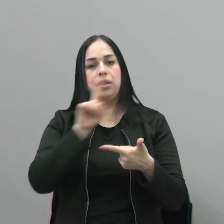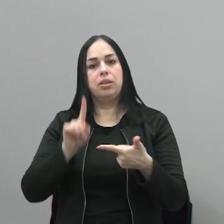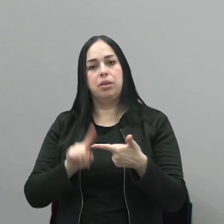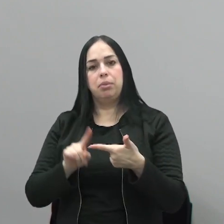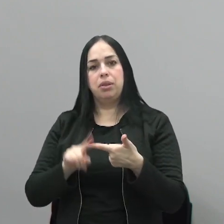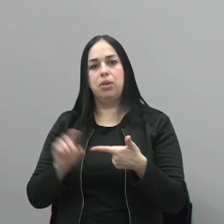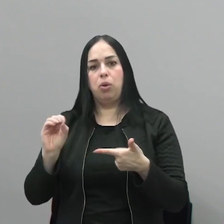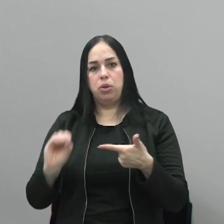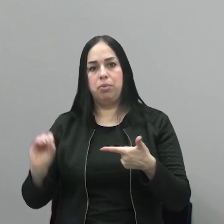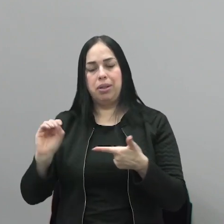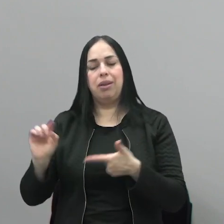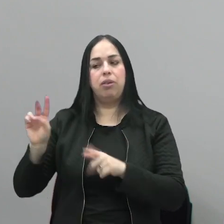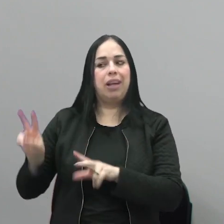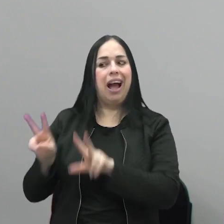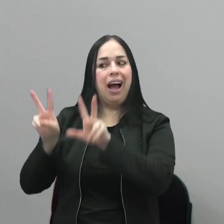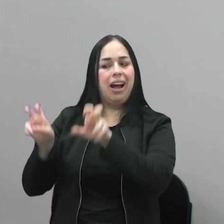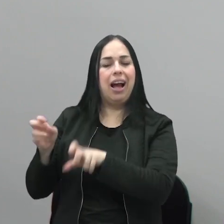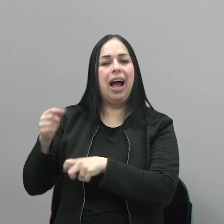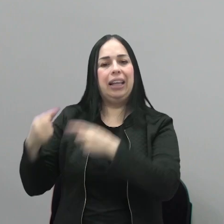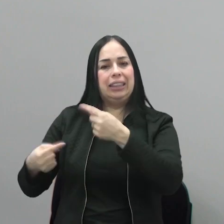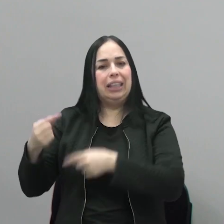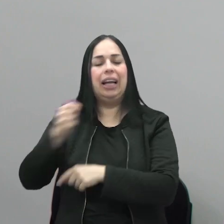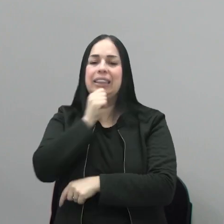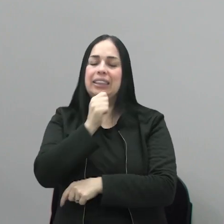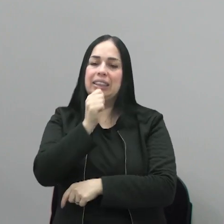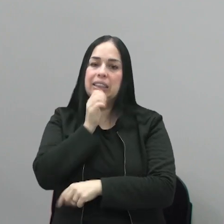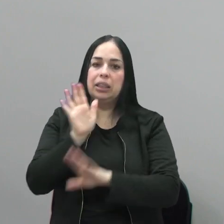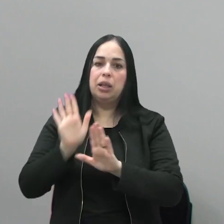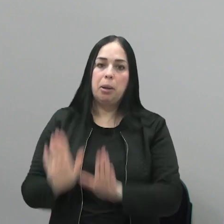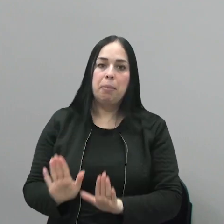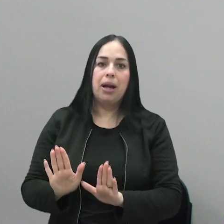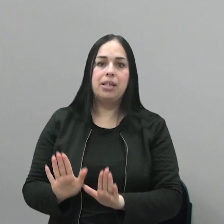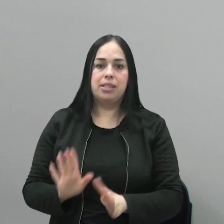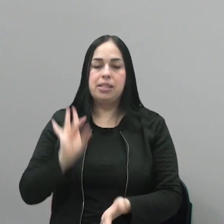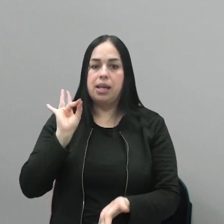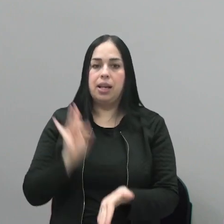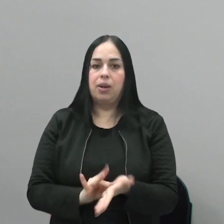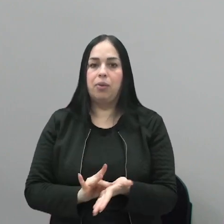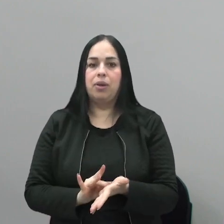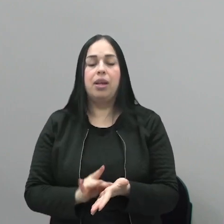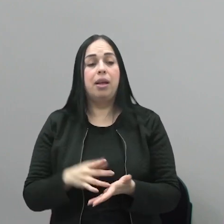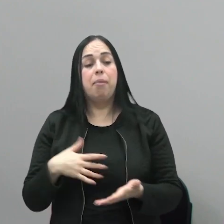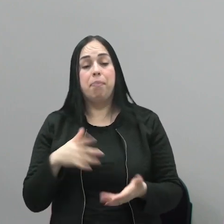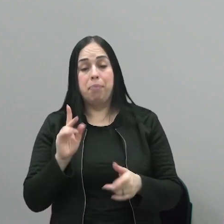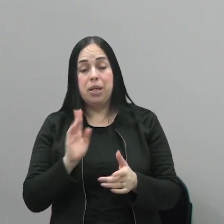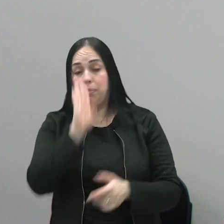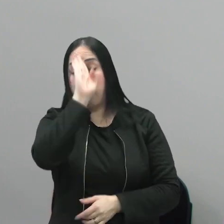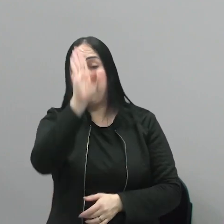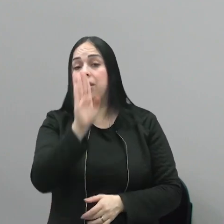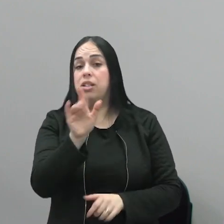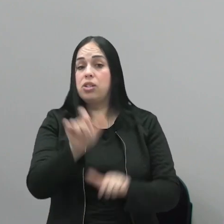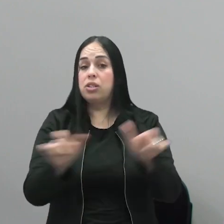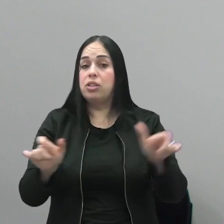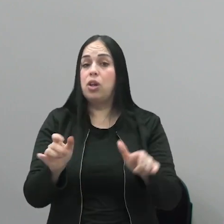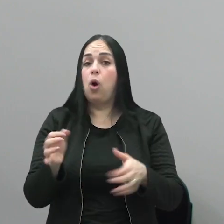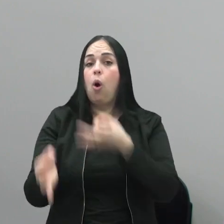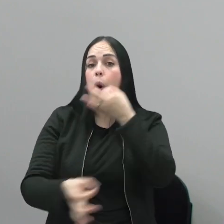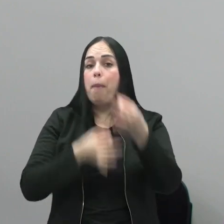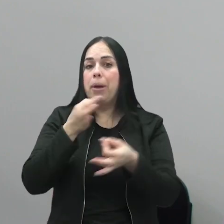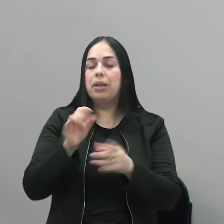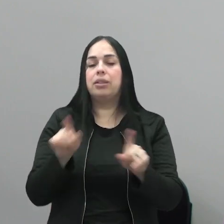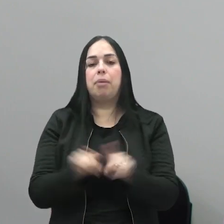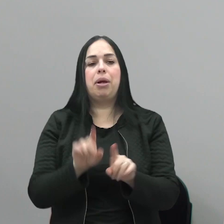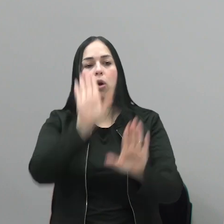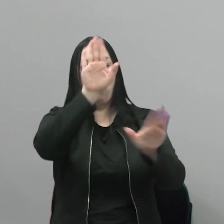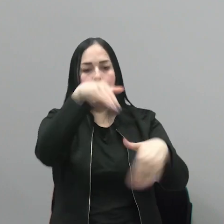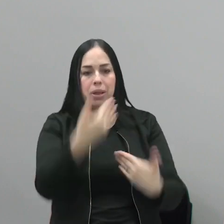especial, e depois vem uma outra em outubro que a gente está discutindo o tema de forma mais efetiva. Mas o ponto-chave é exatamente esse, é ouvir, inclusive em uma das audiências,